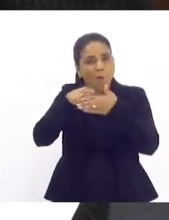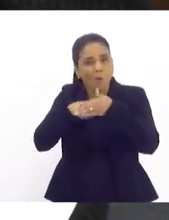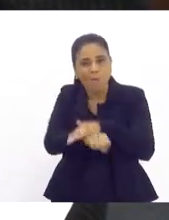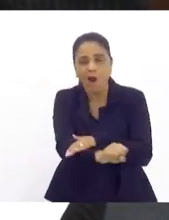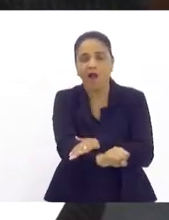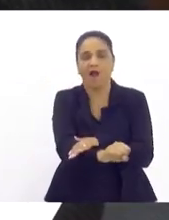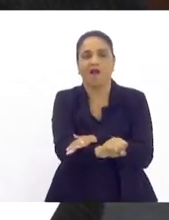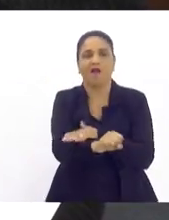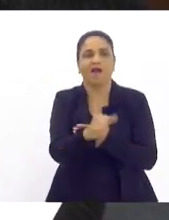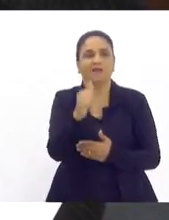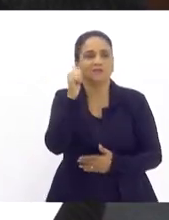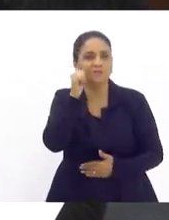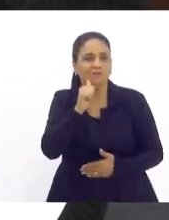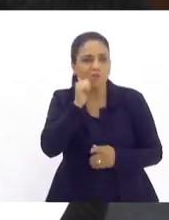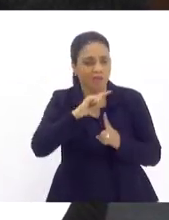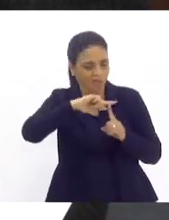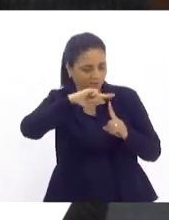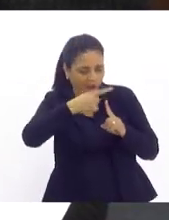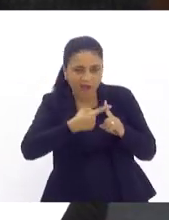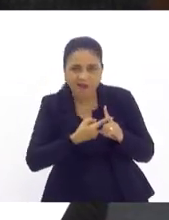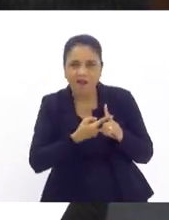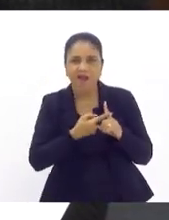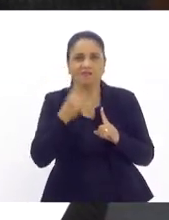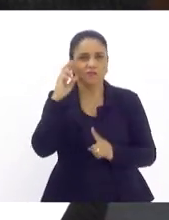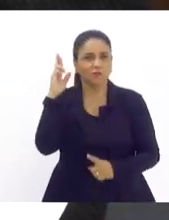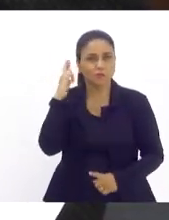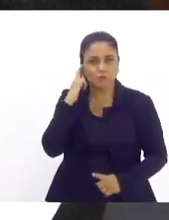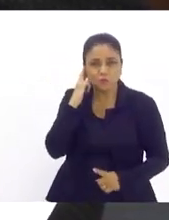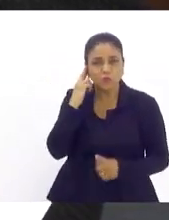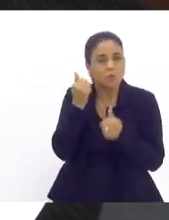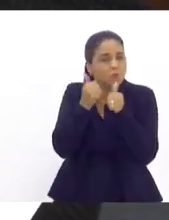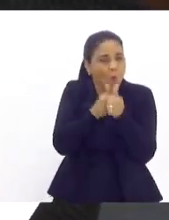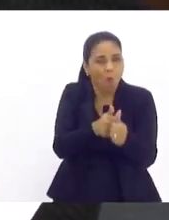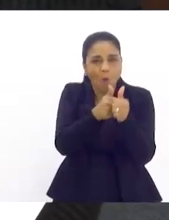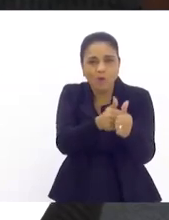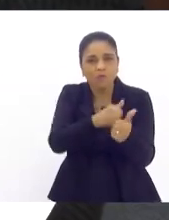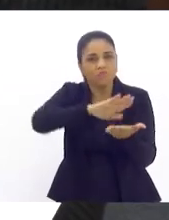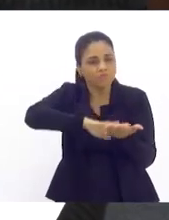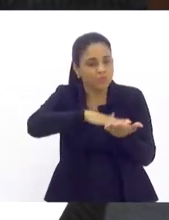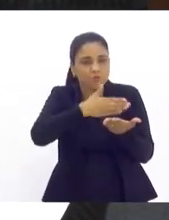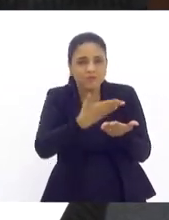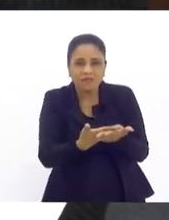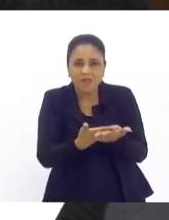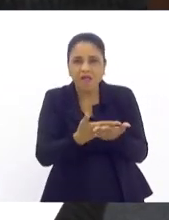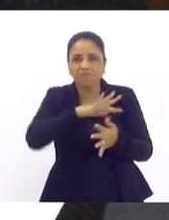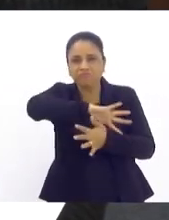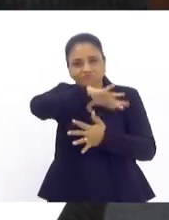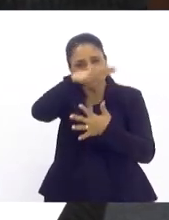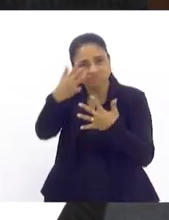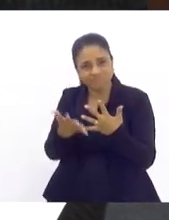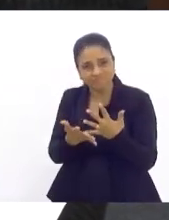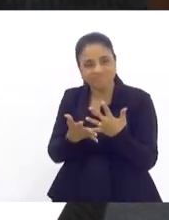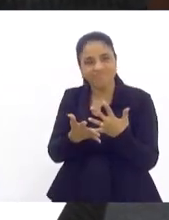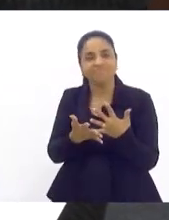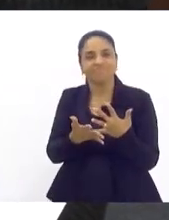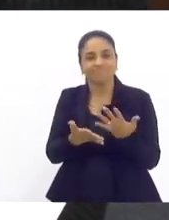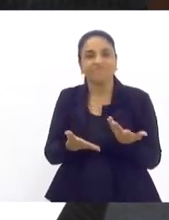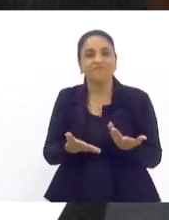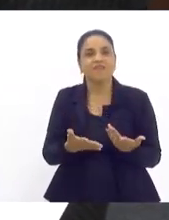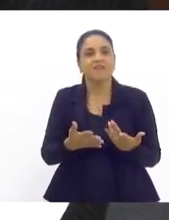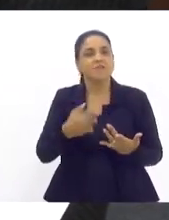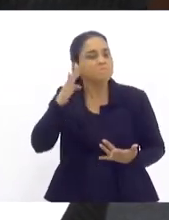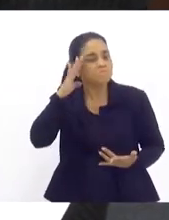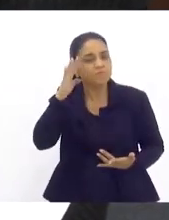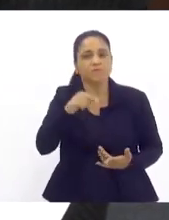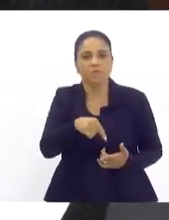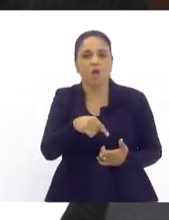tenha esse acompanhamento da presença de um intérprete da língua brasileira de sinais. Então, nesse